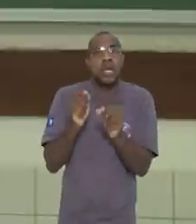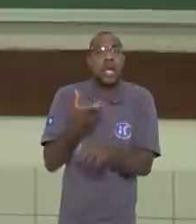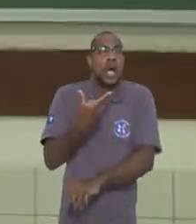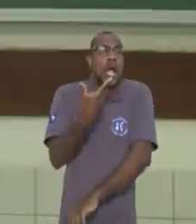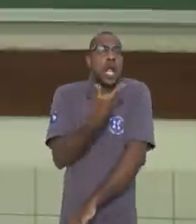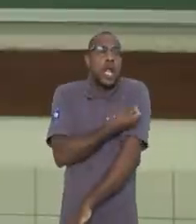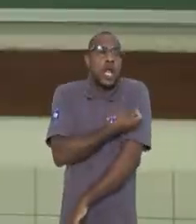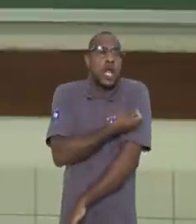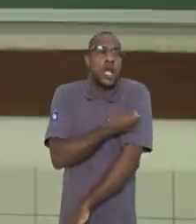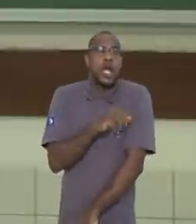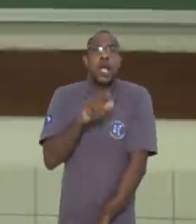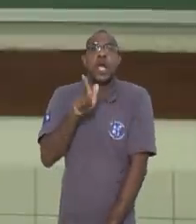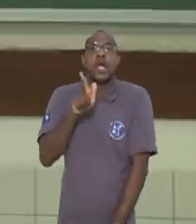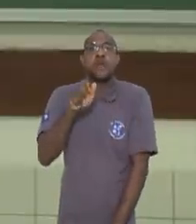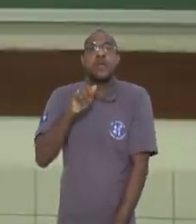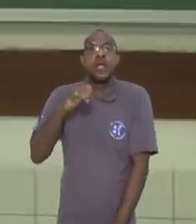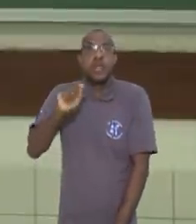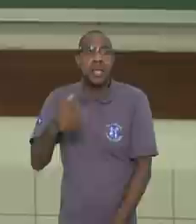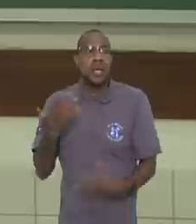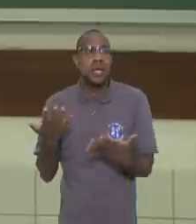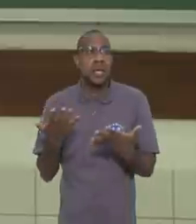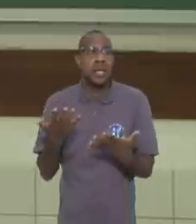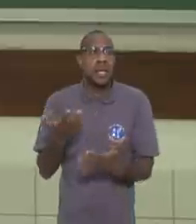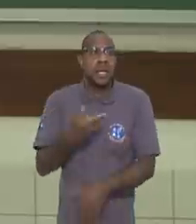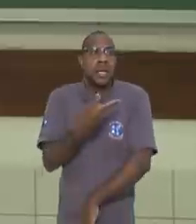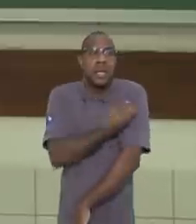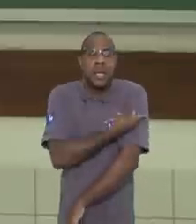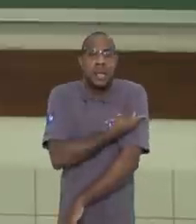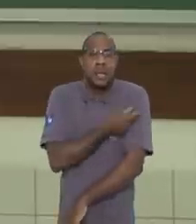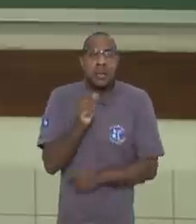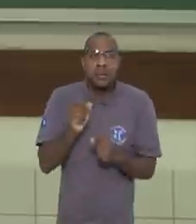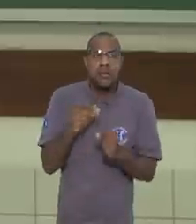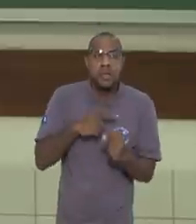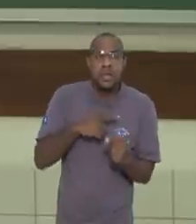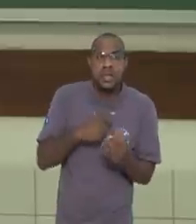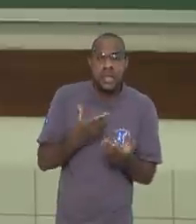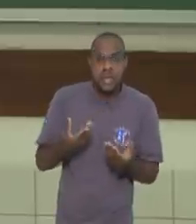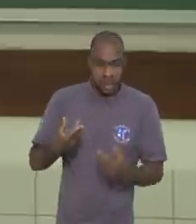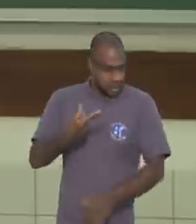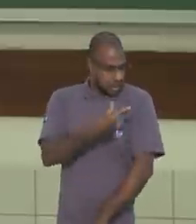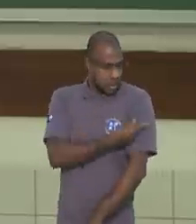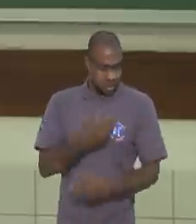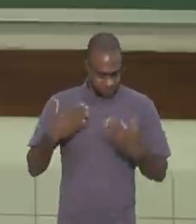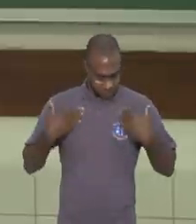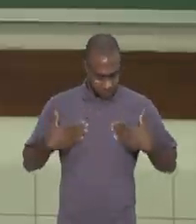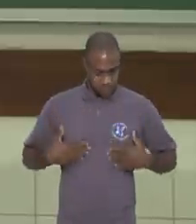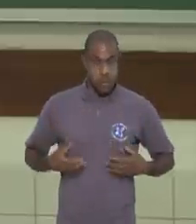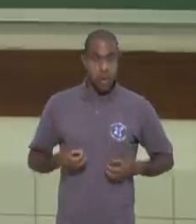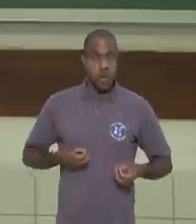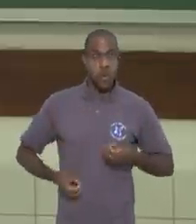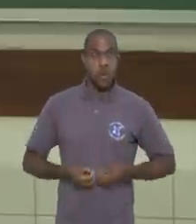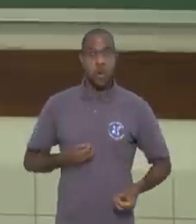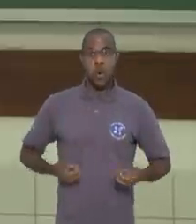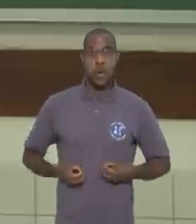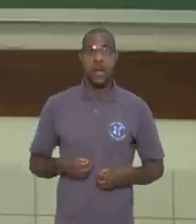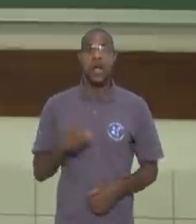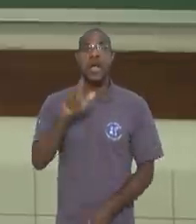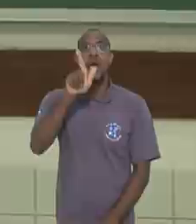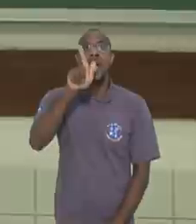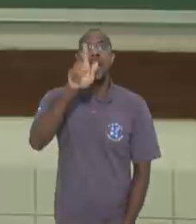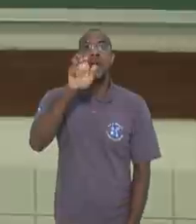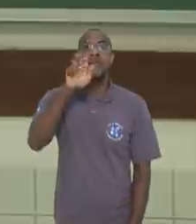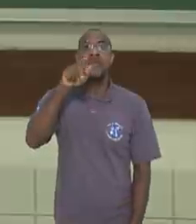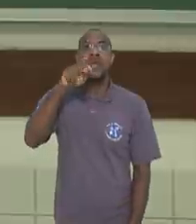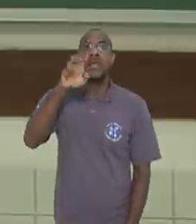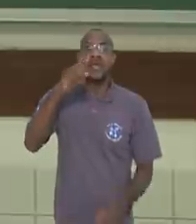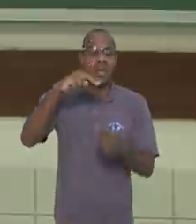gênica, o nome já está dizendo, gente. Você está inserindo ali, você está injetando no corpo do organismo um pedaço de gene, um pedaço de